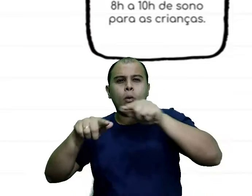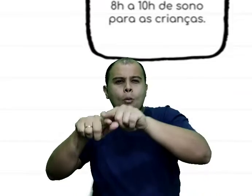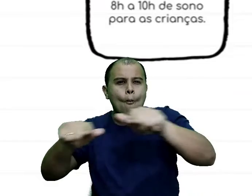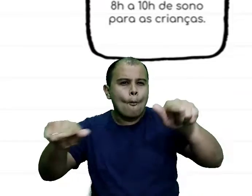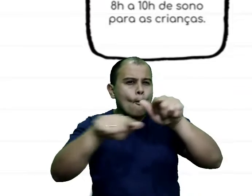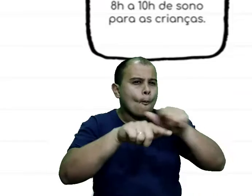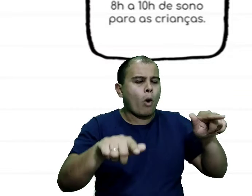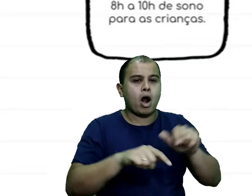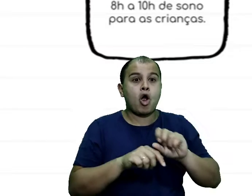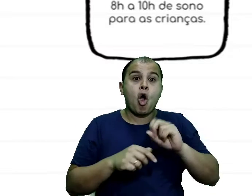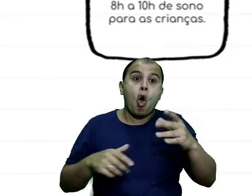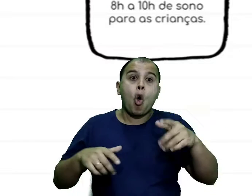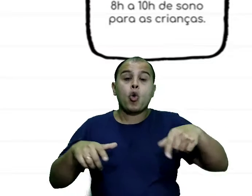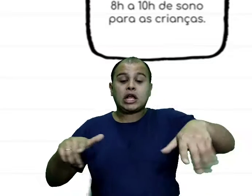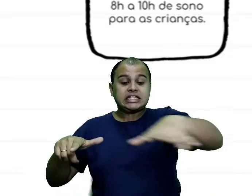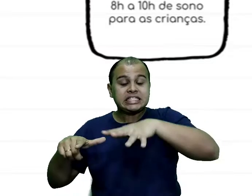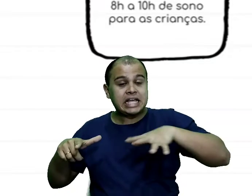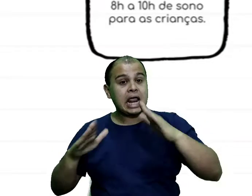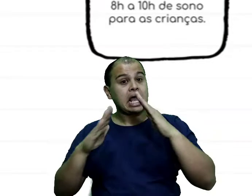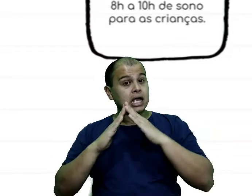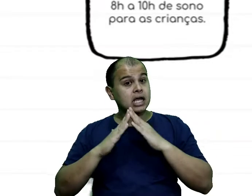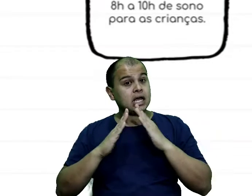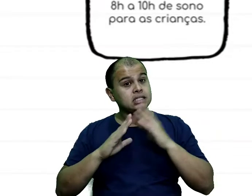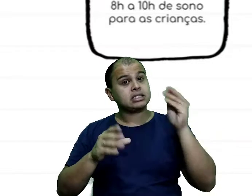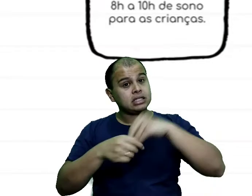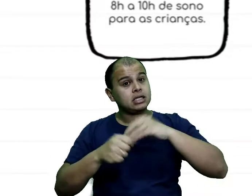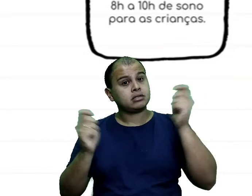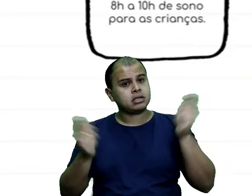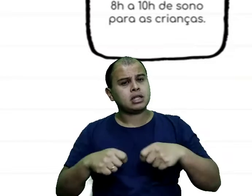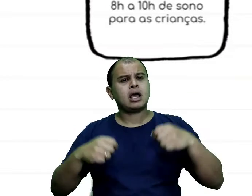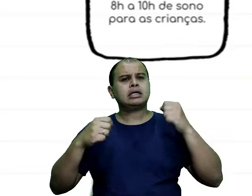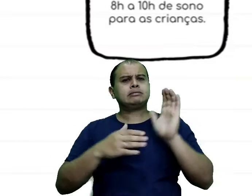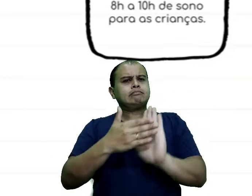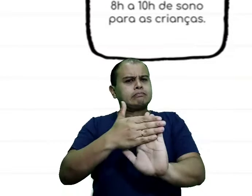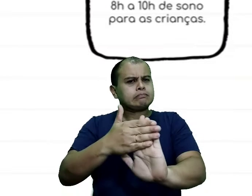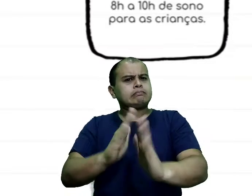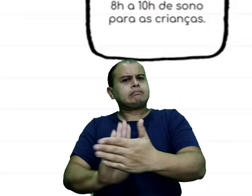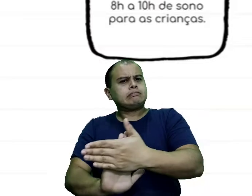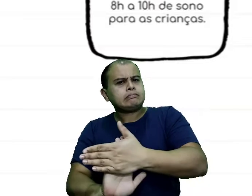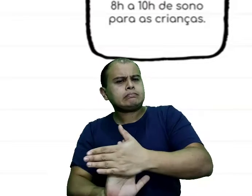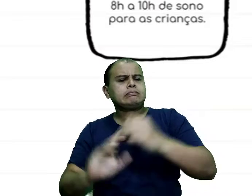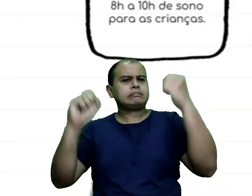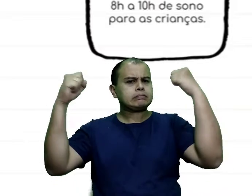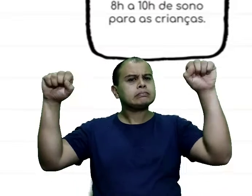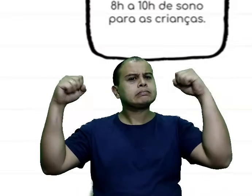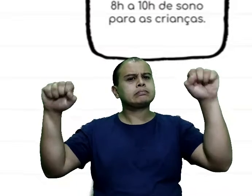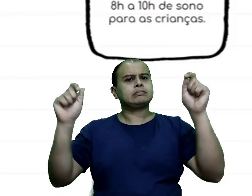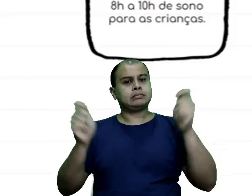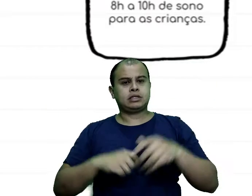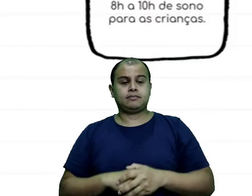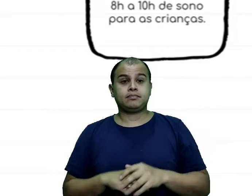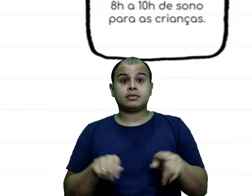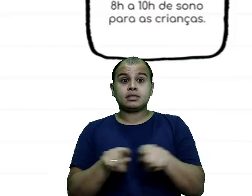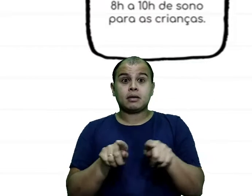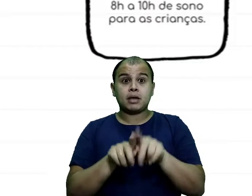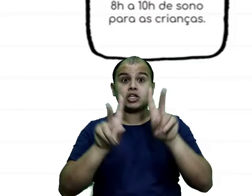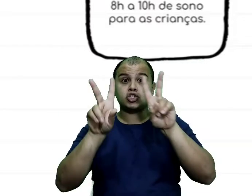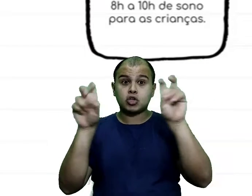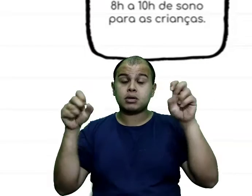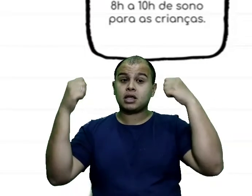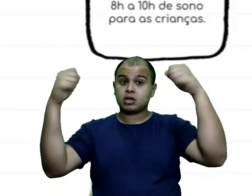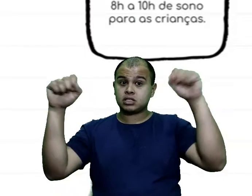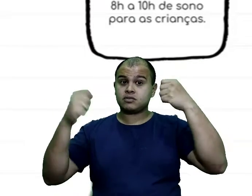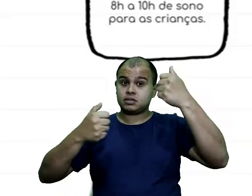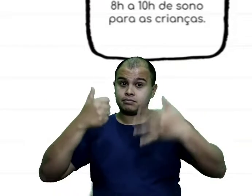ele para brincar, faz alongamento na sala de casa, para mexer esse corpo, para fazer o movimento. E a gente vai falar um pouquinho das aulas